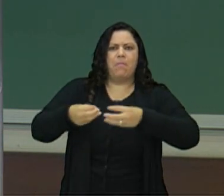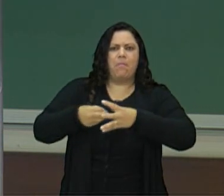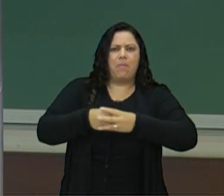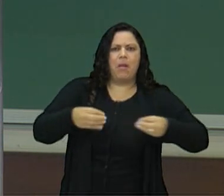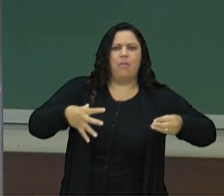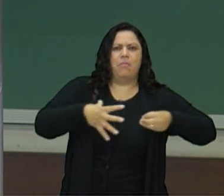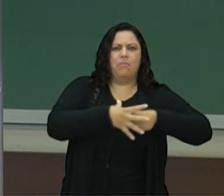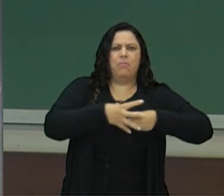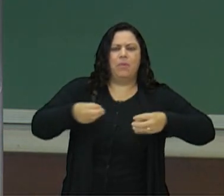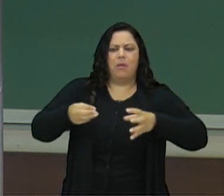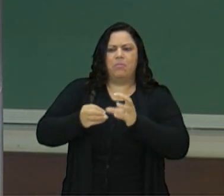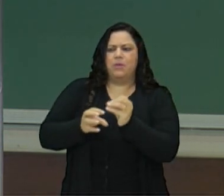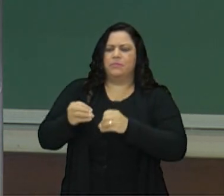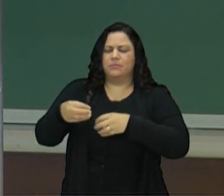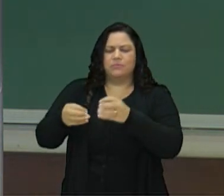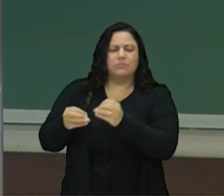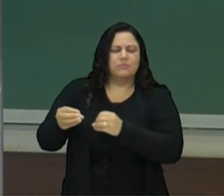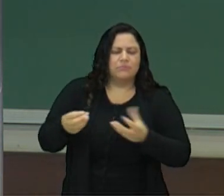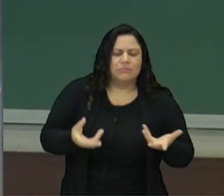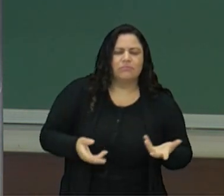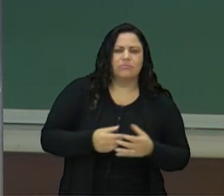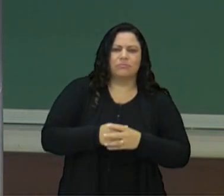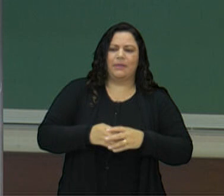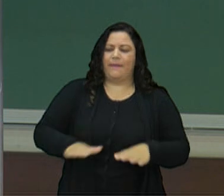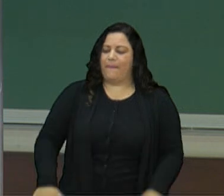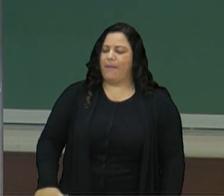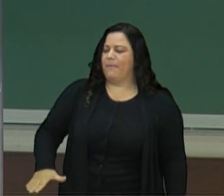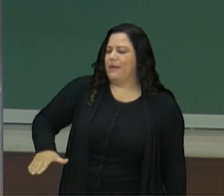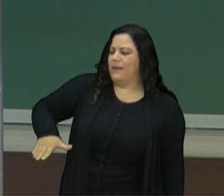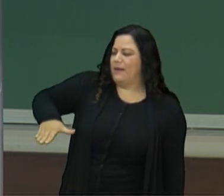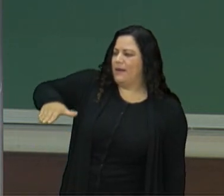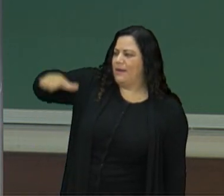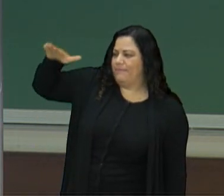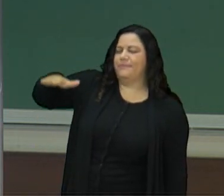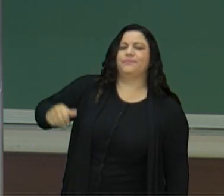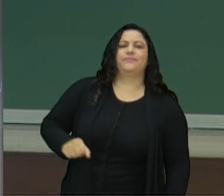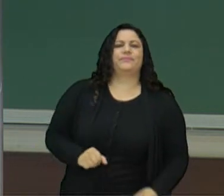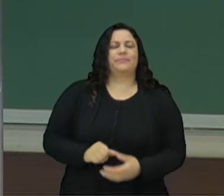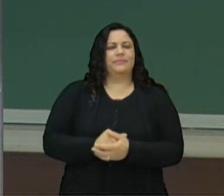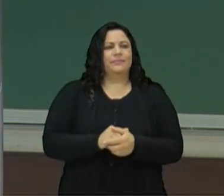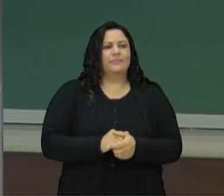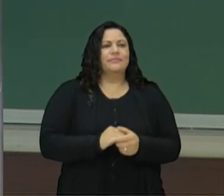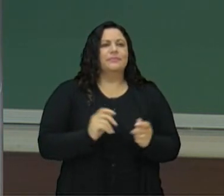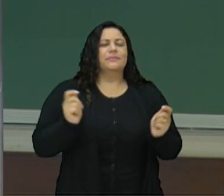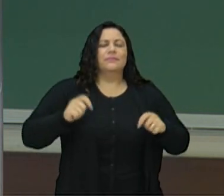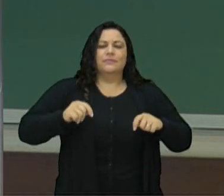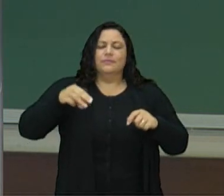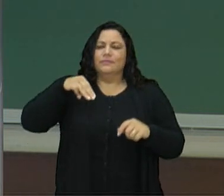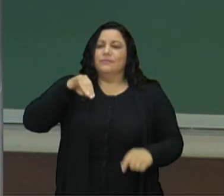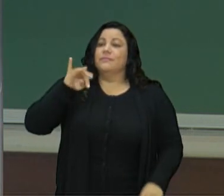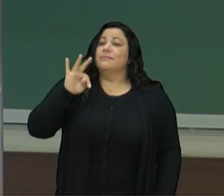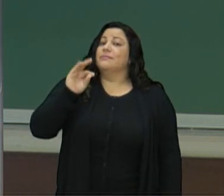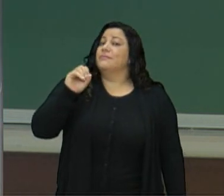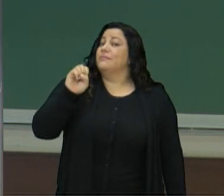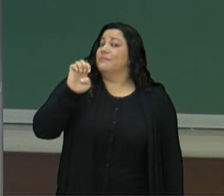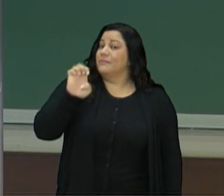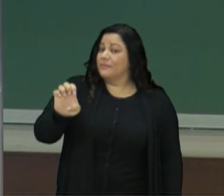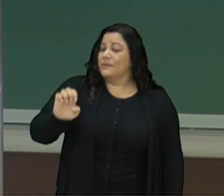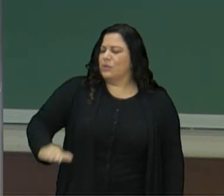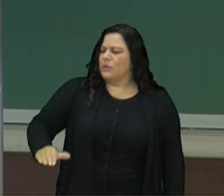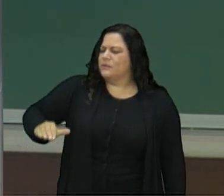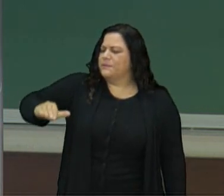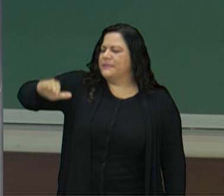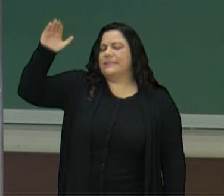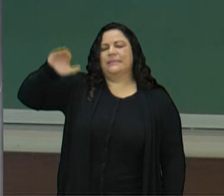Entenderam? Então, mitose para crescer, crescer, crescer, crescer, crescer, meiose para reproduzir. Mitose crescer, crescer, crescer, crescer, crescer, meiose